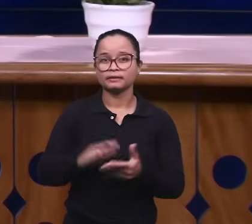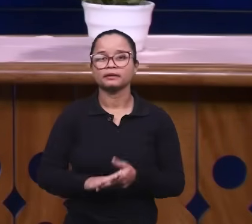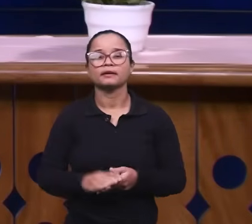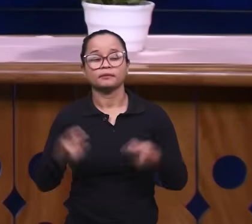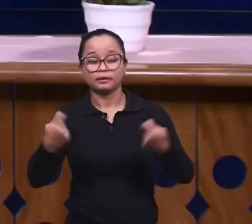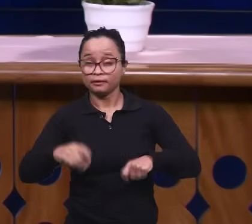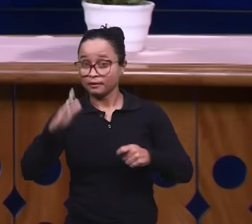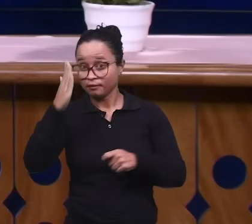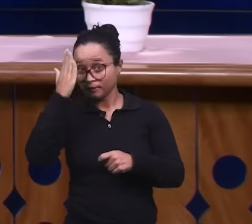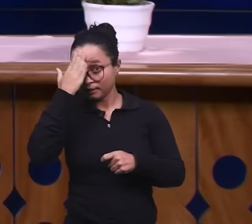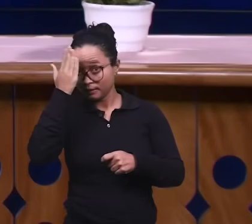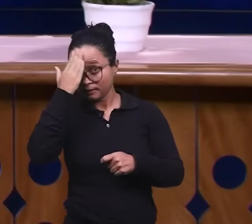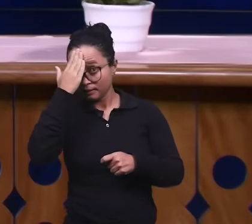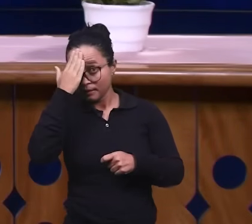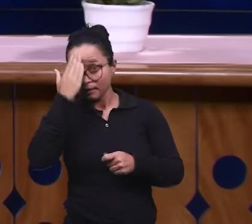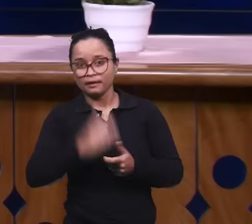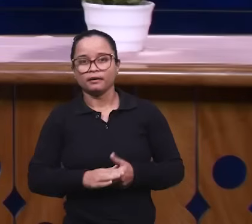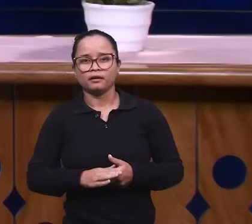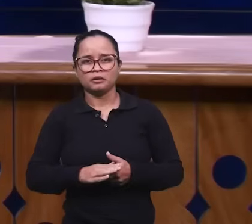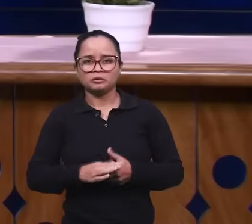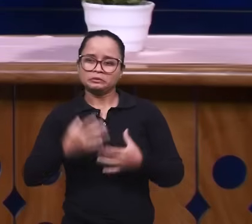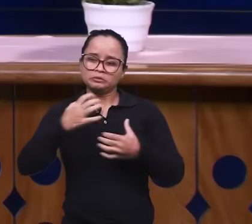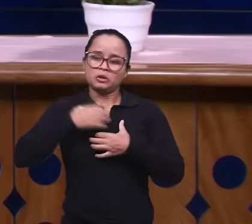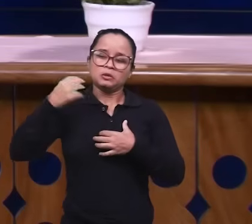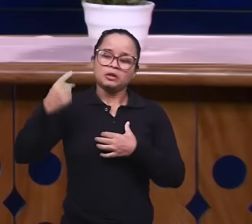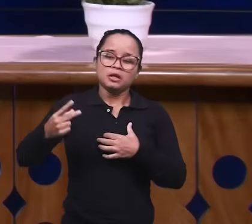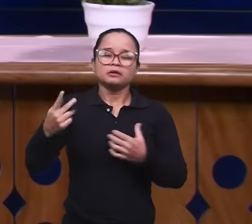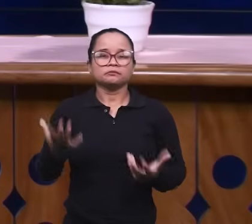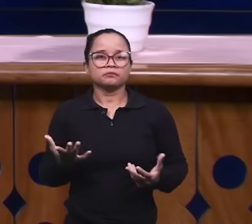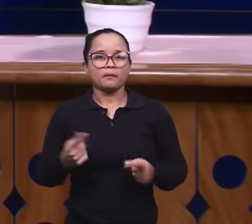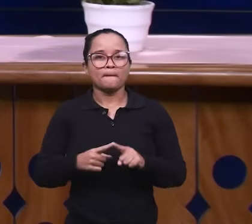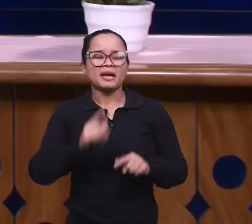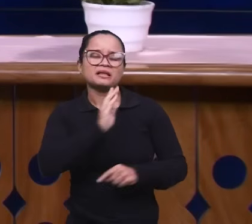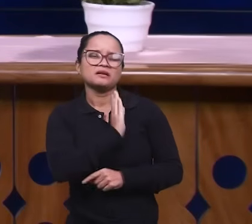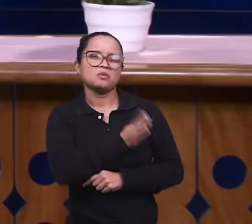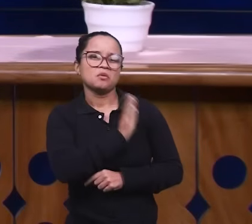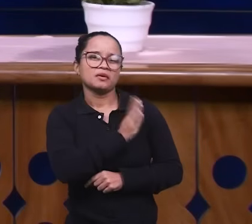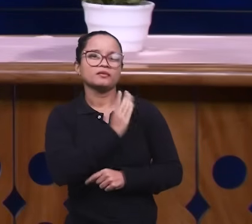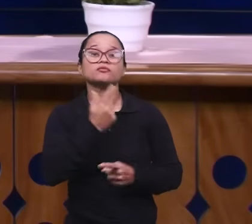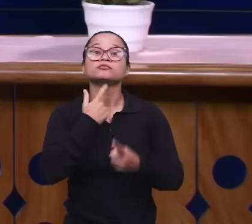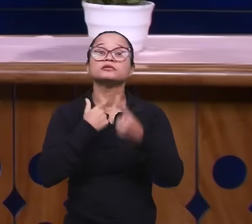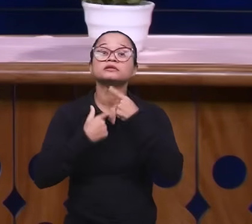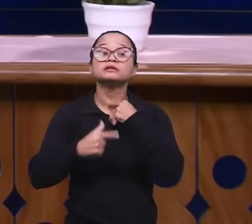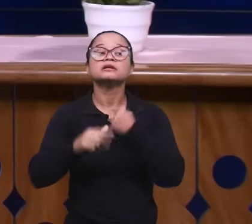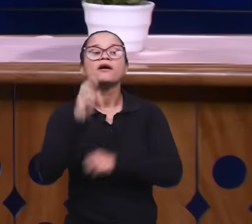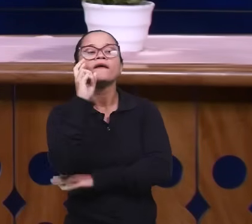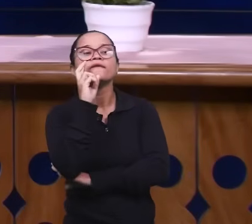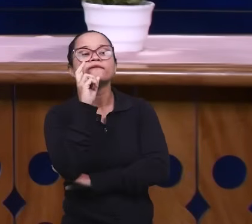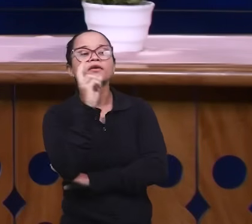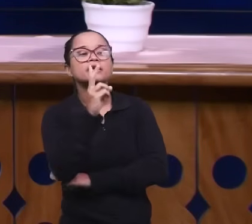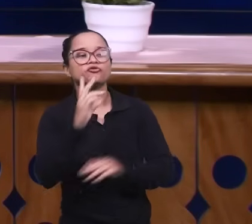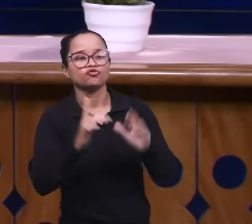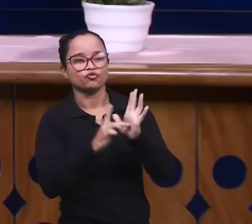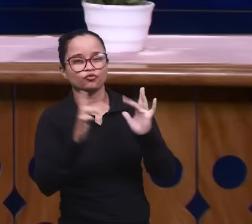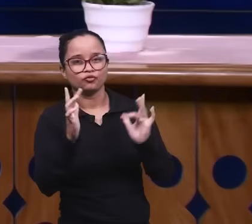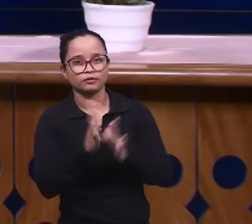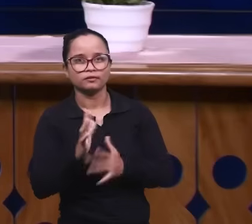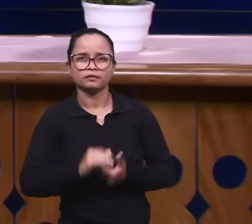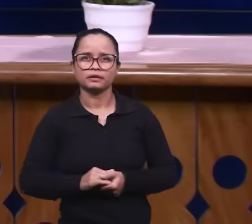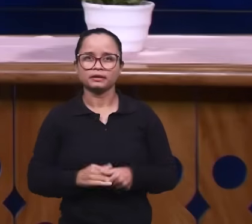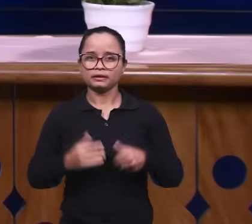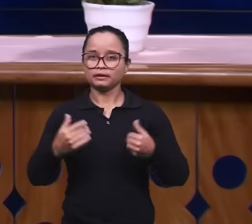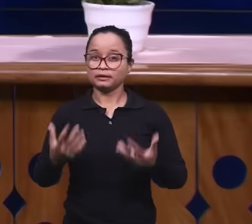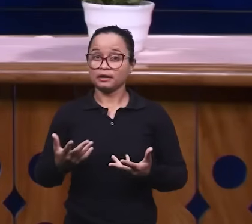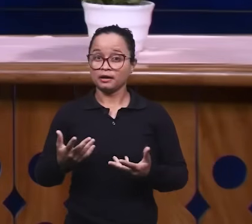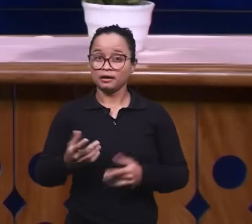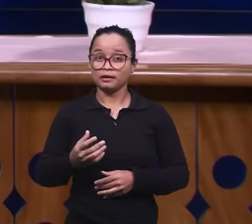interpretar por conta própria. Mas ele tinha no coração o desejo de ver a Jesus. Então ele,